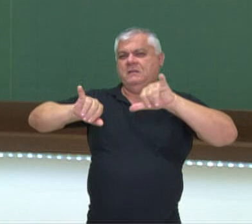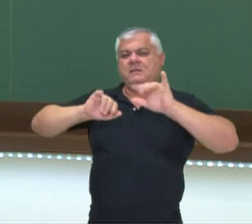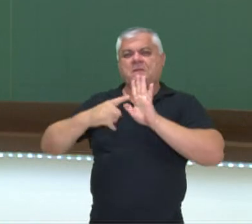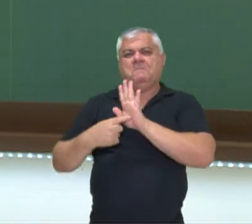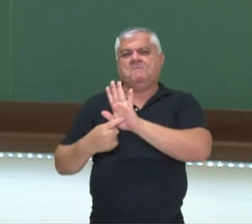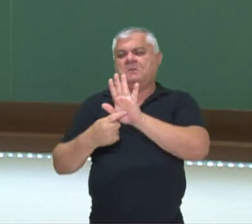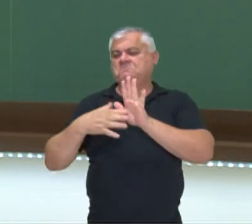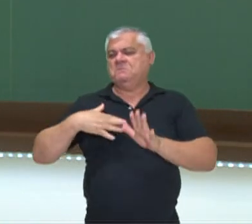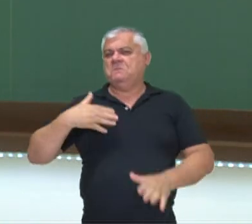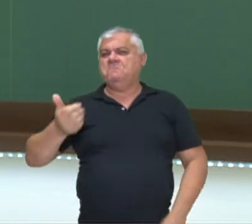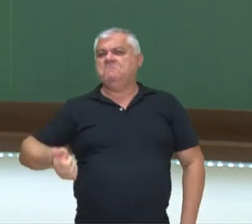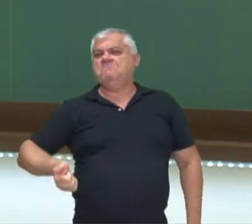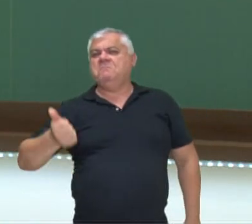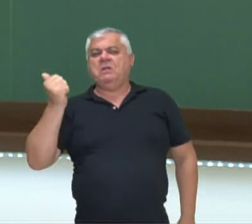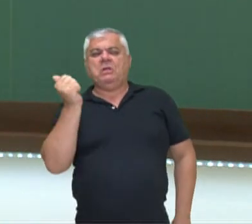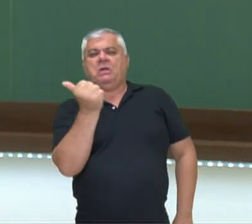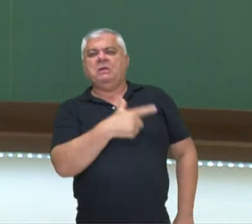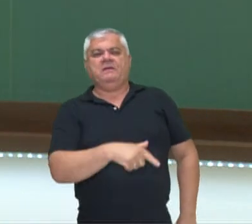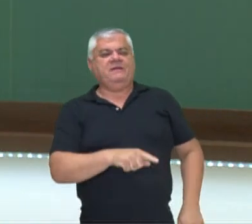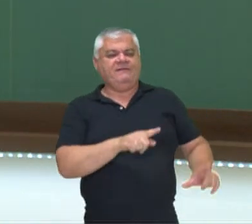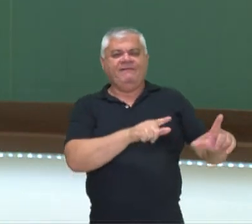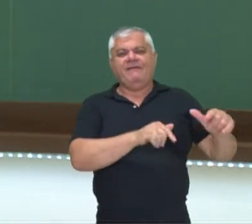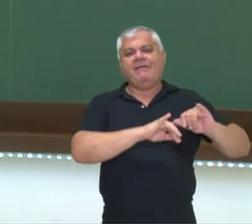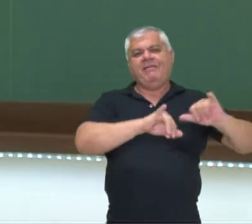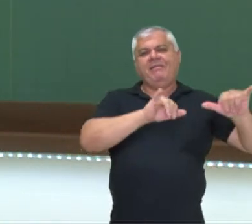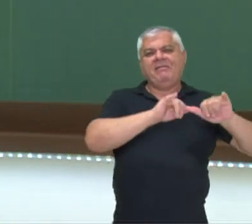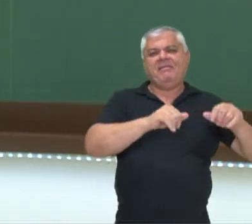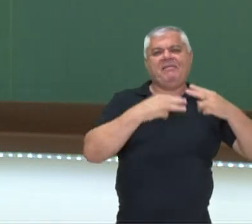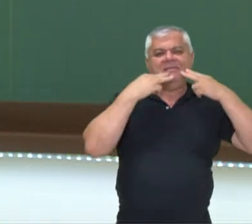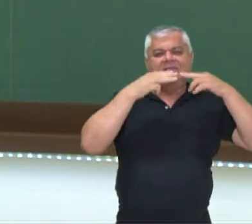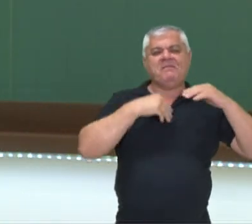que o seu era melhor que o outro. E por último,